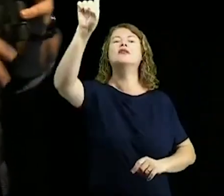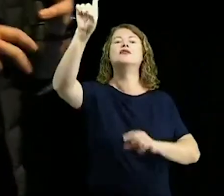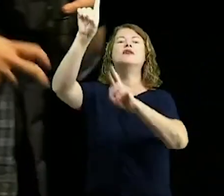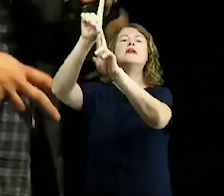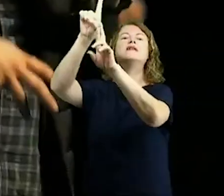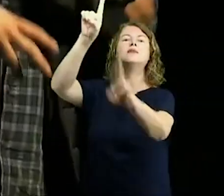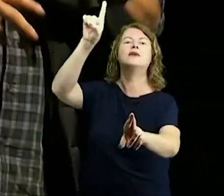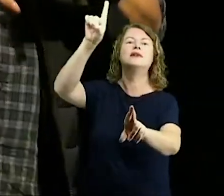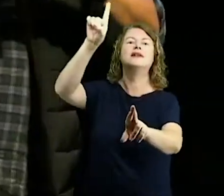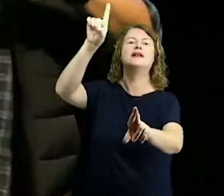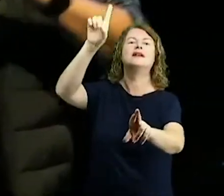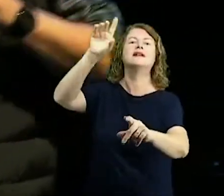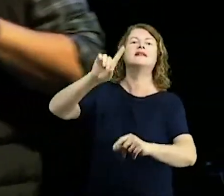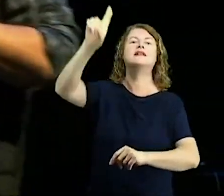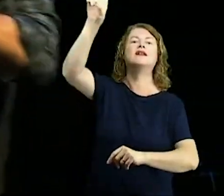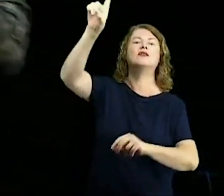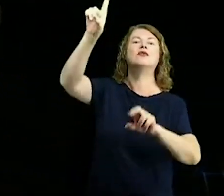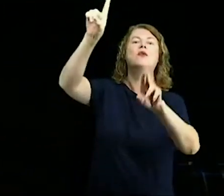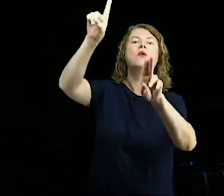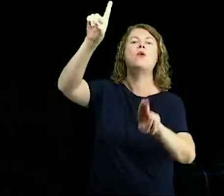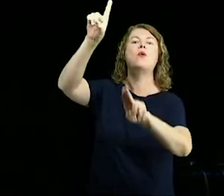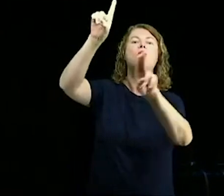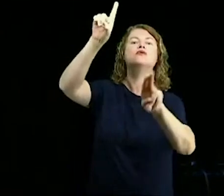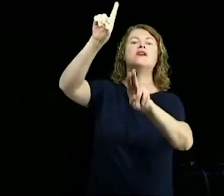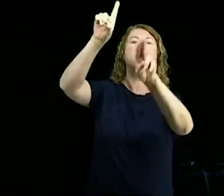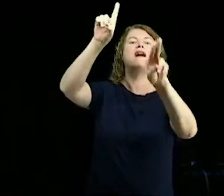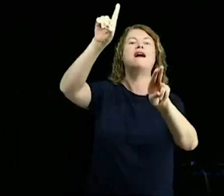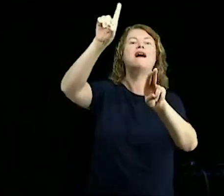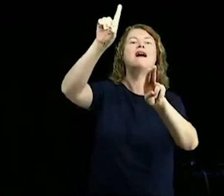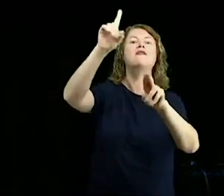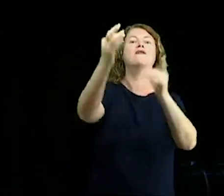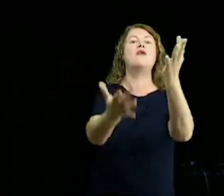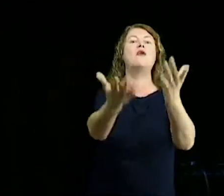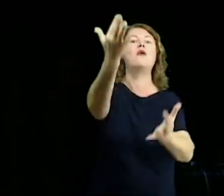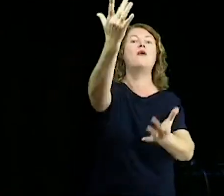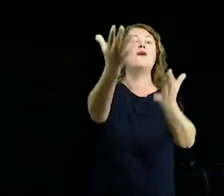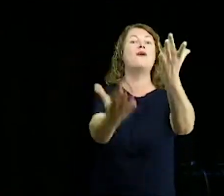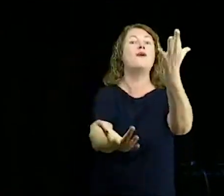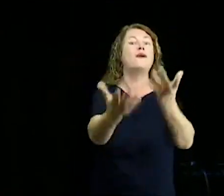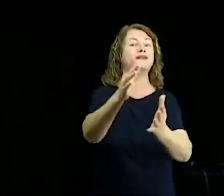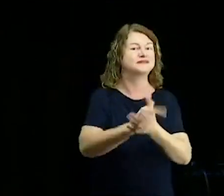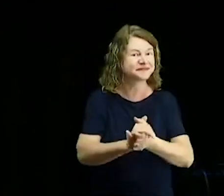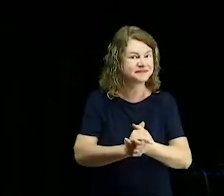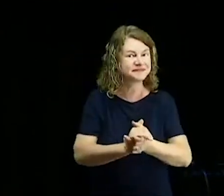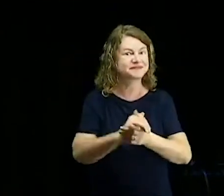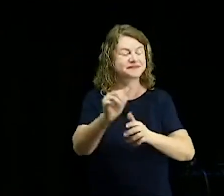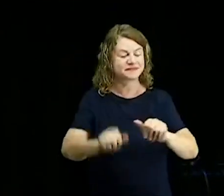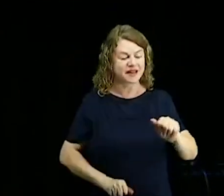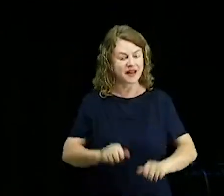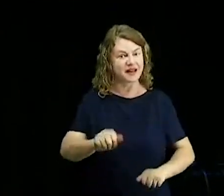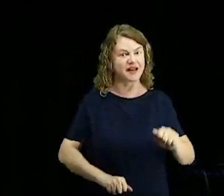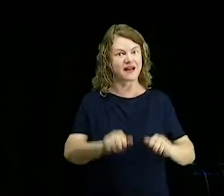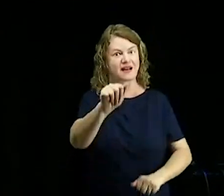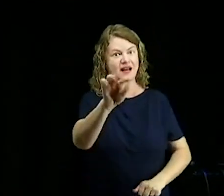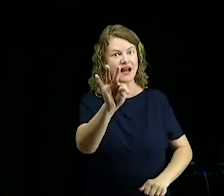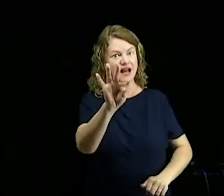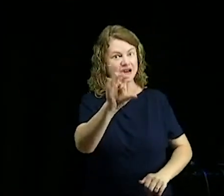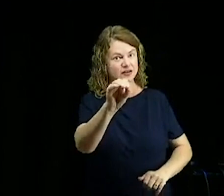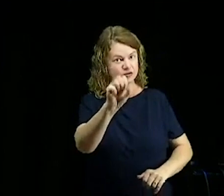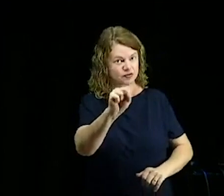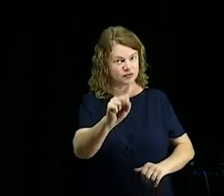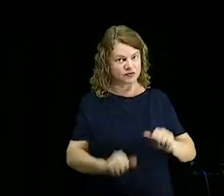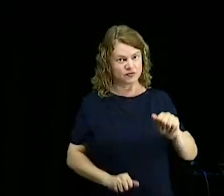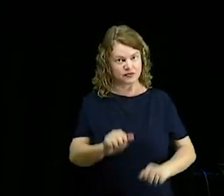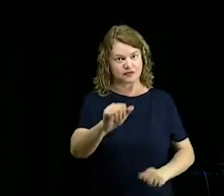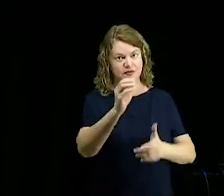responde através de fogo. Em Atos capítulo 2, quando os discípulos de